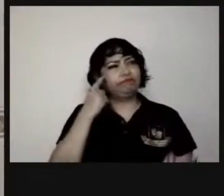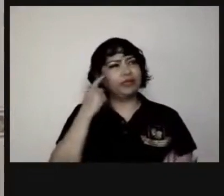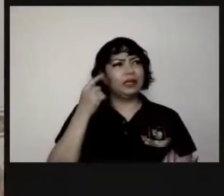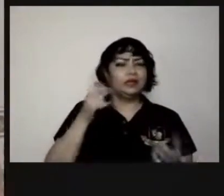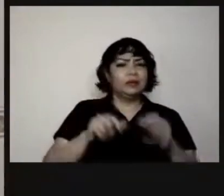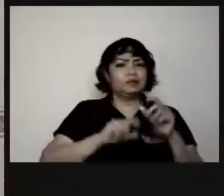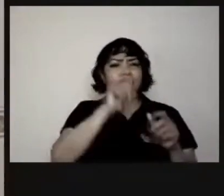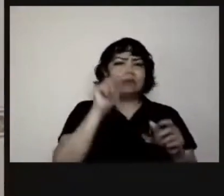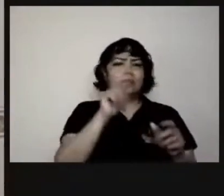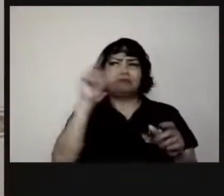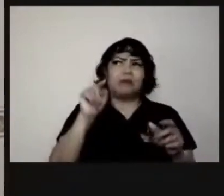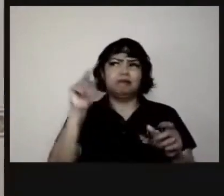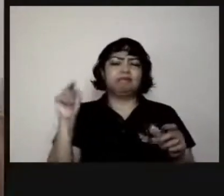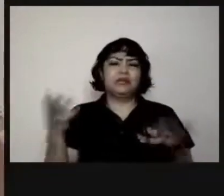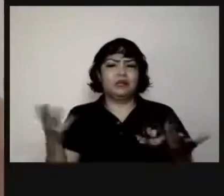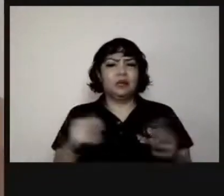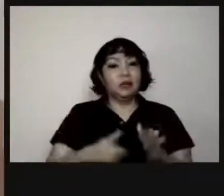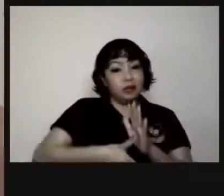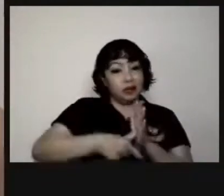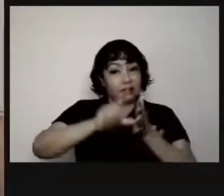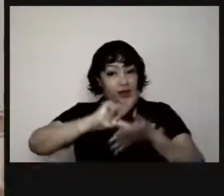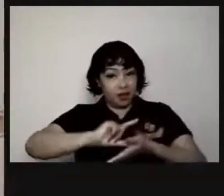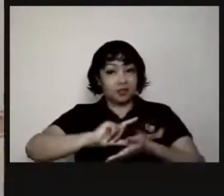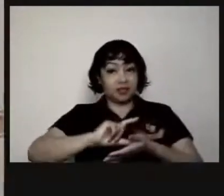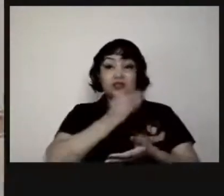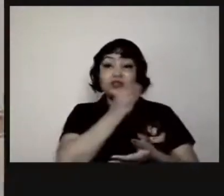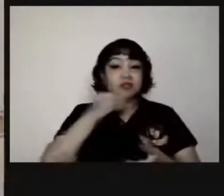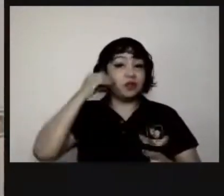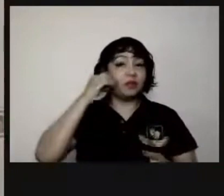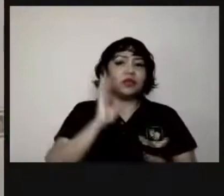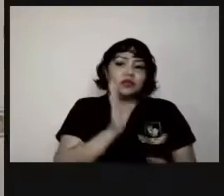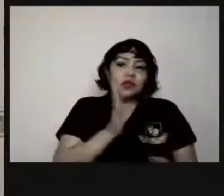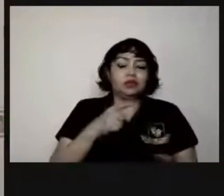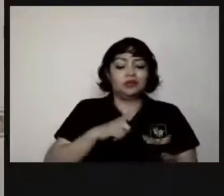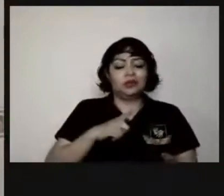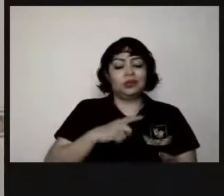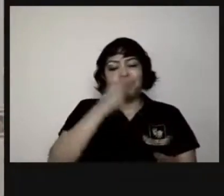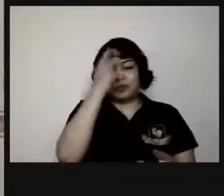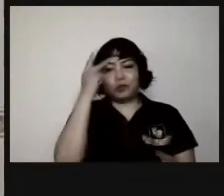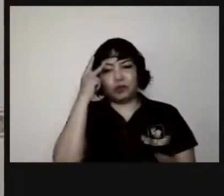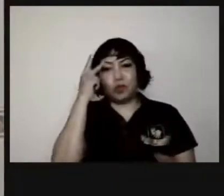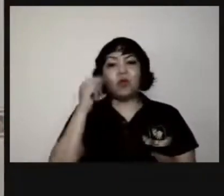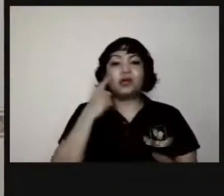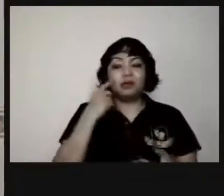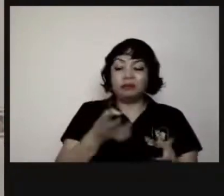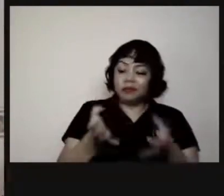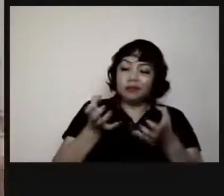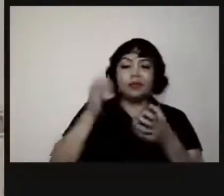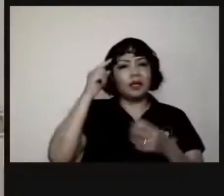Dom Pedro, né, já tiveram pessoas aqui cogitando essa independência do Brasil. Então, é interessante